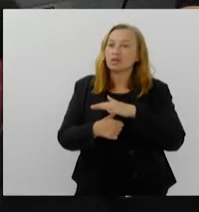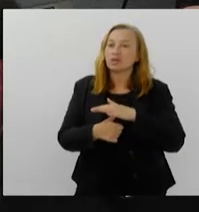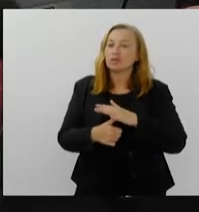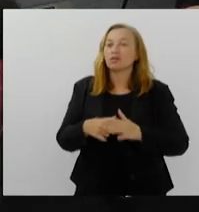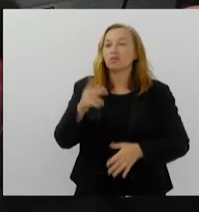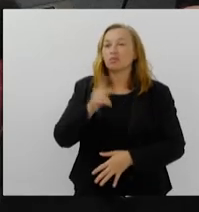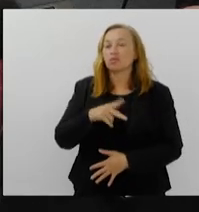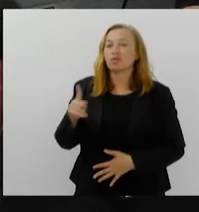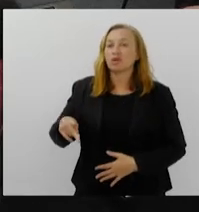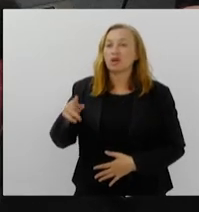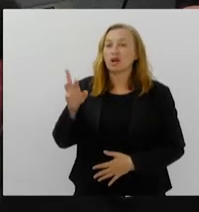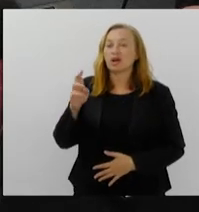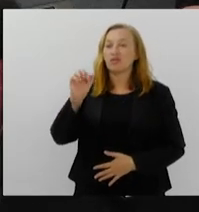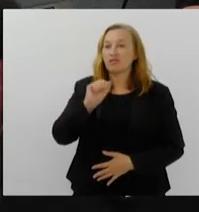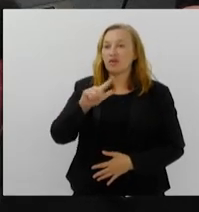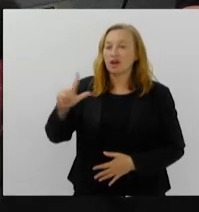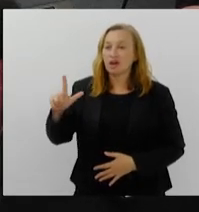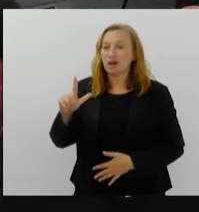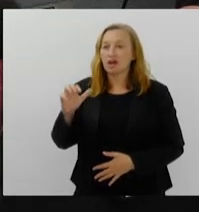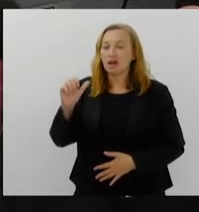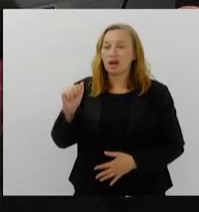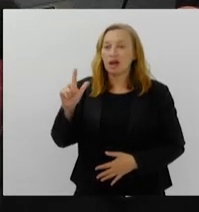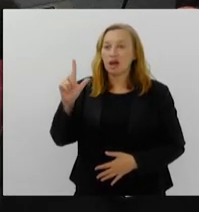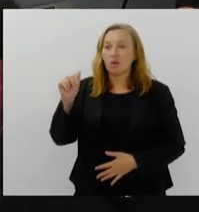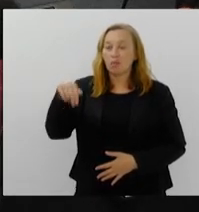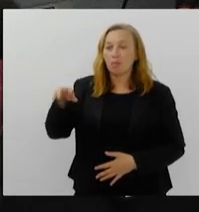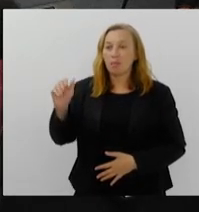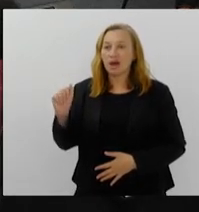professor Rafael Almado.